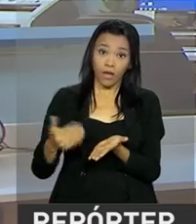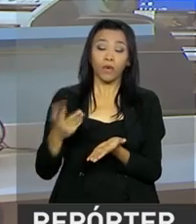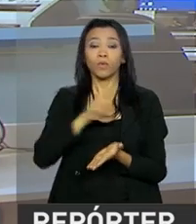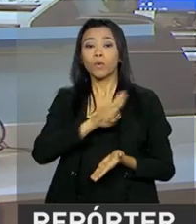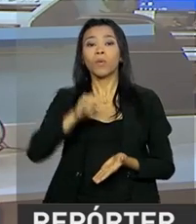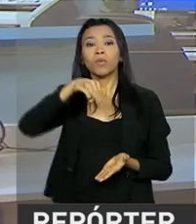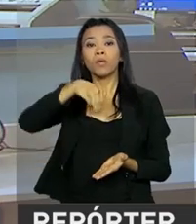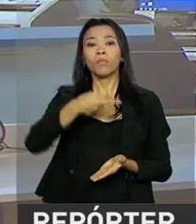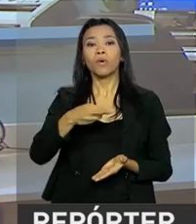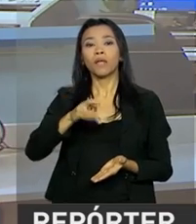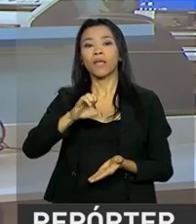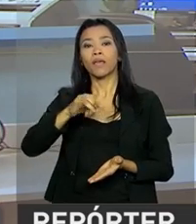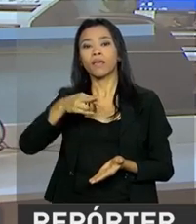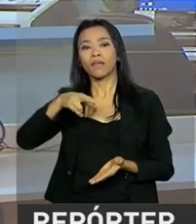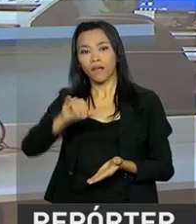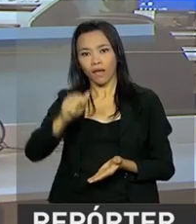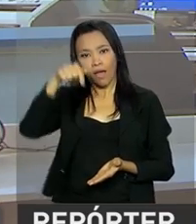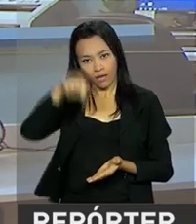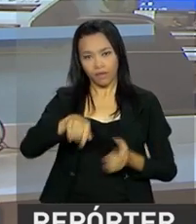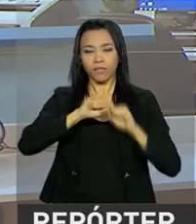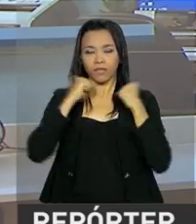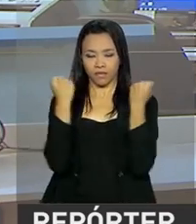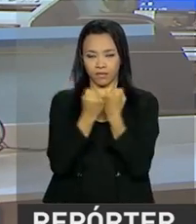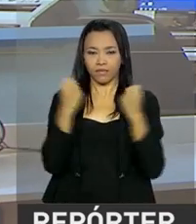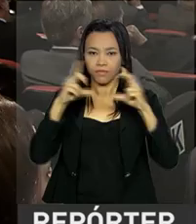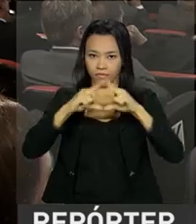Moreira Franco, durante seminário aqui em Brasília.